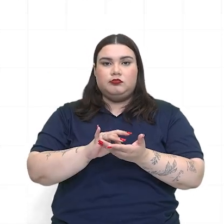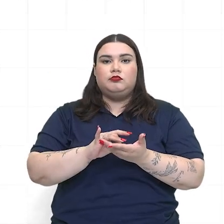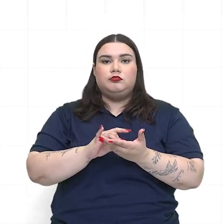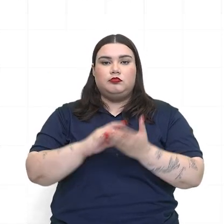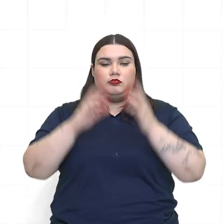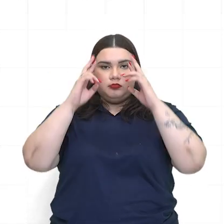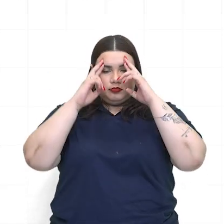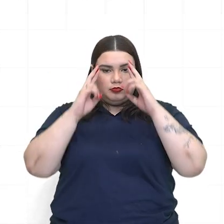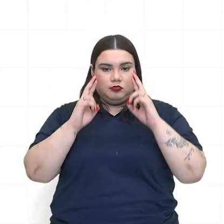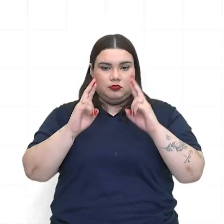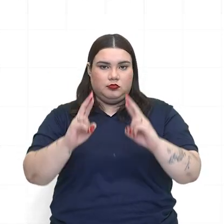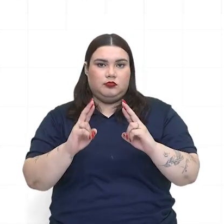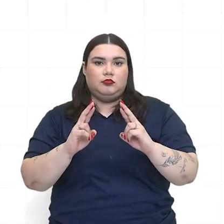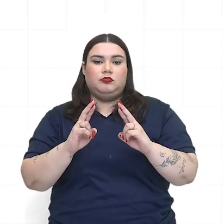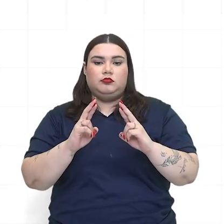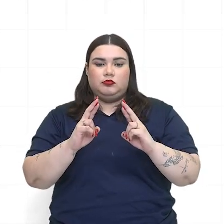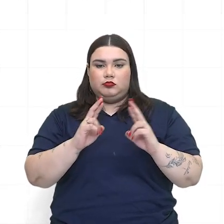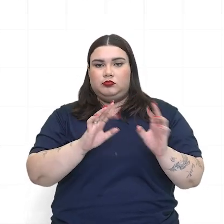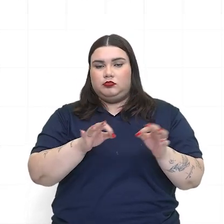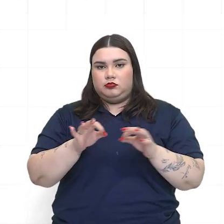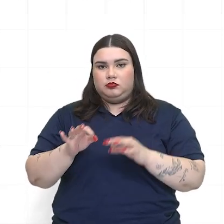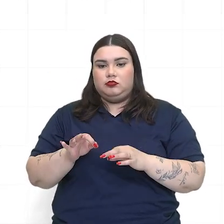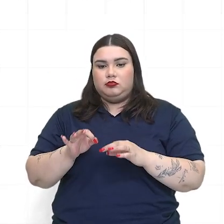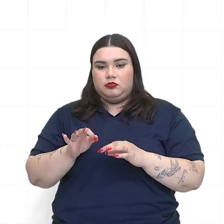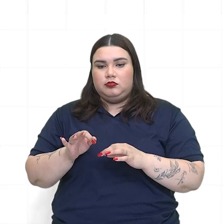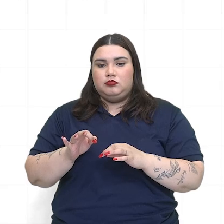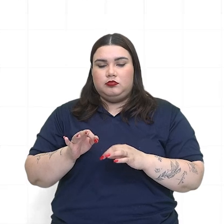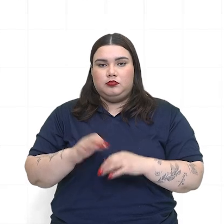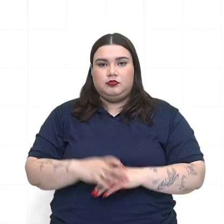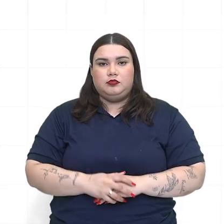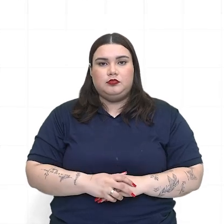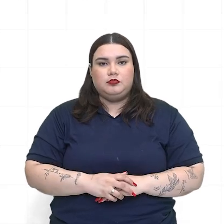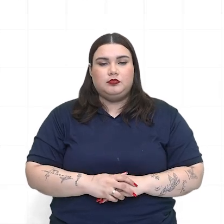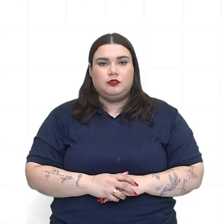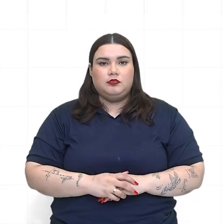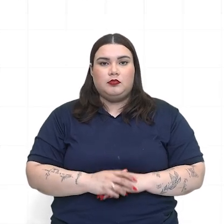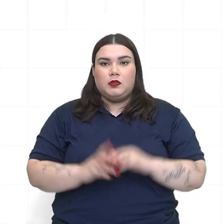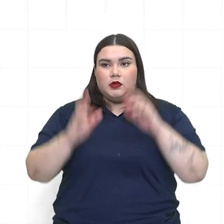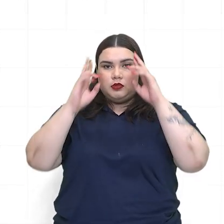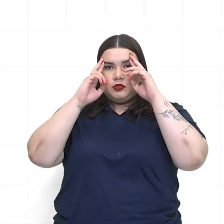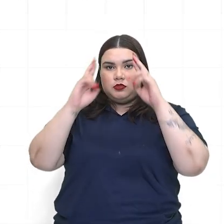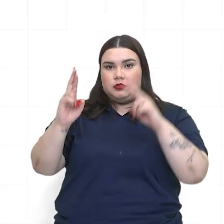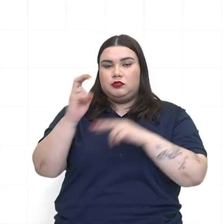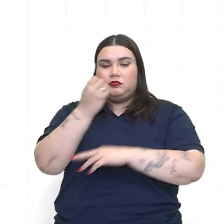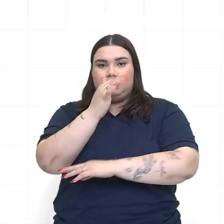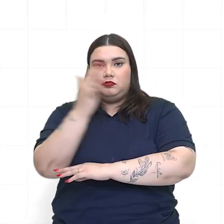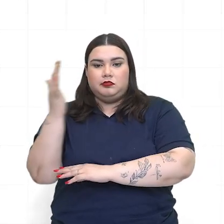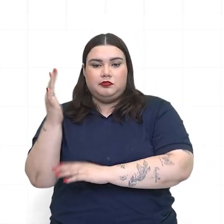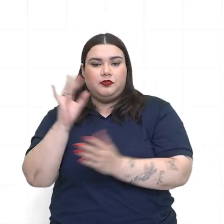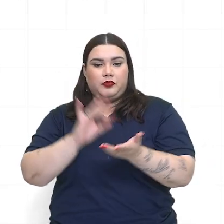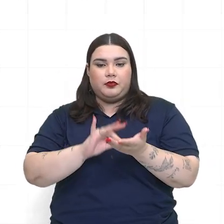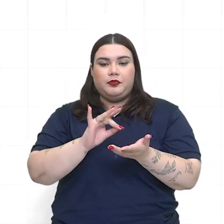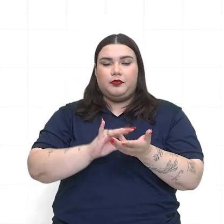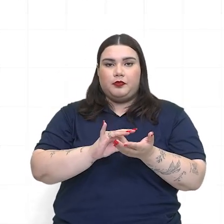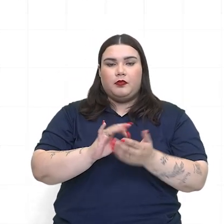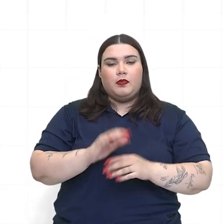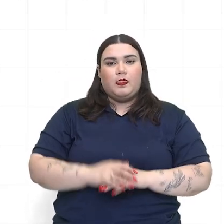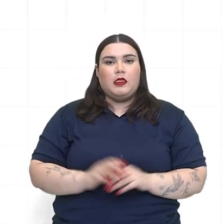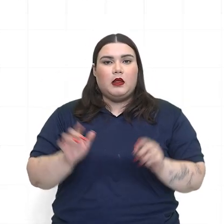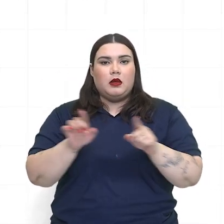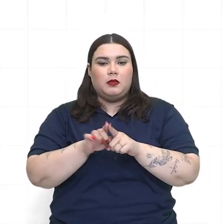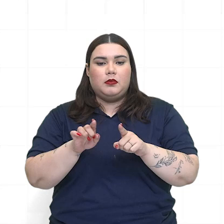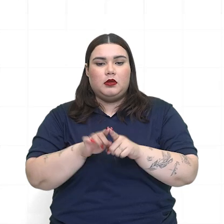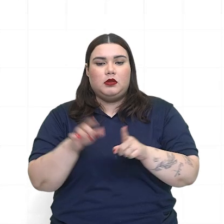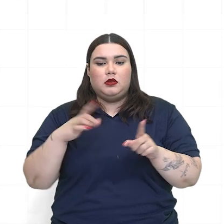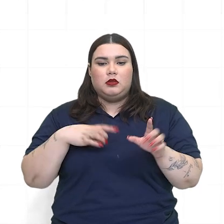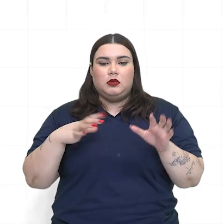mesmo tempo uma tremenda e profunda conexão e respeito pela natureza. Ao mesmo tempo, nós temos